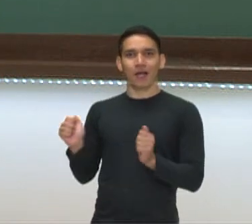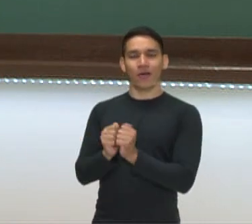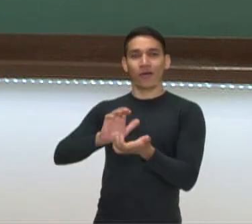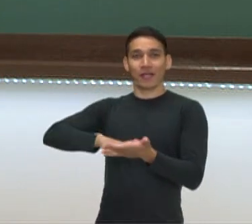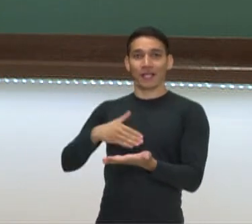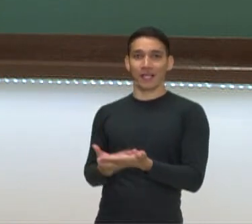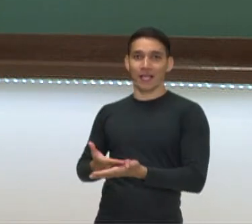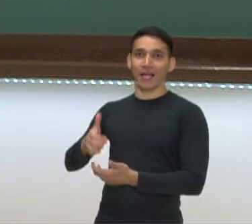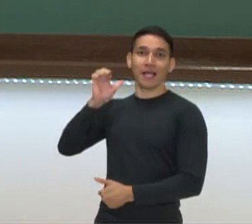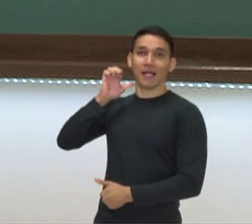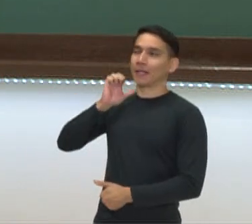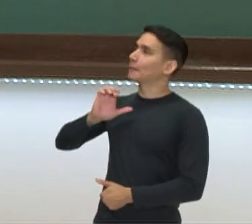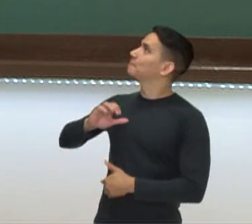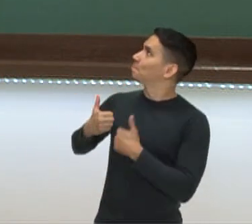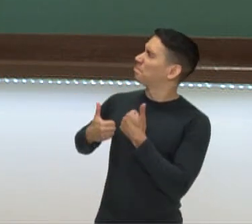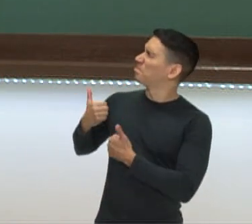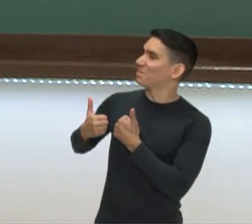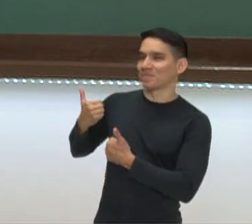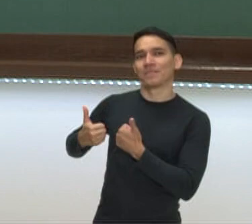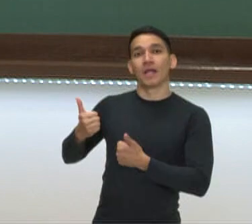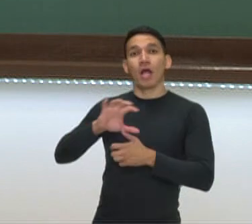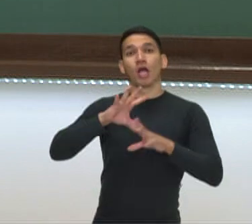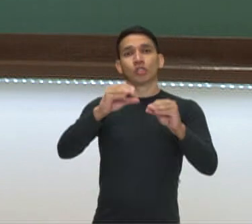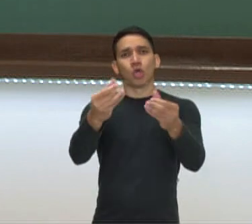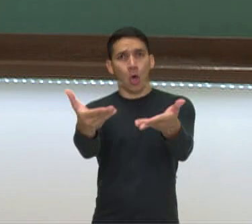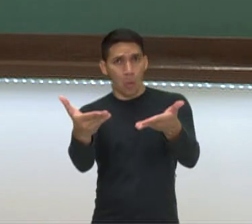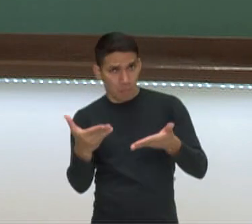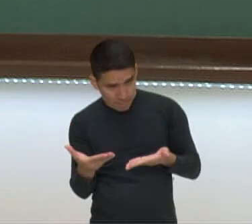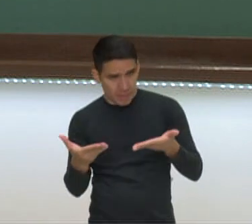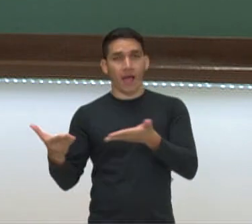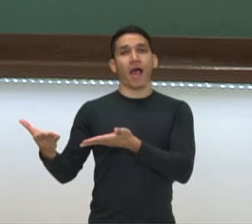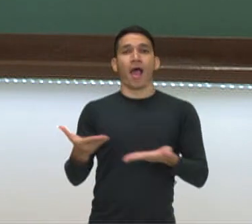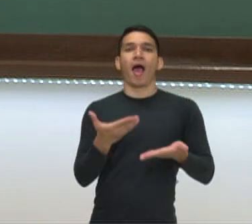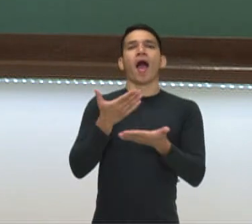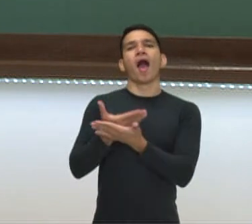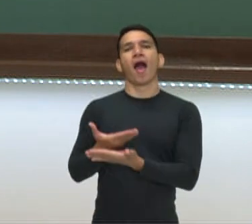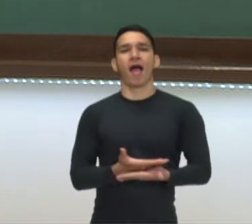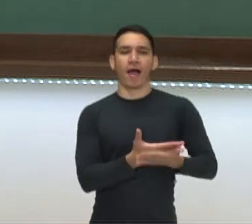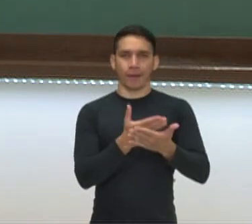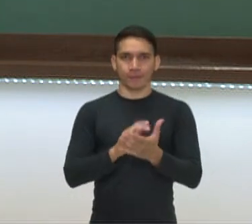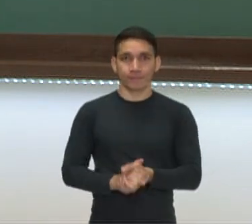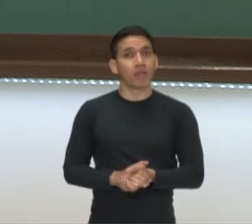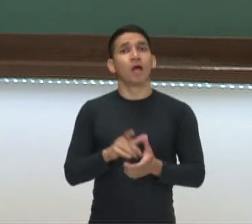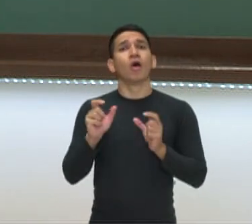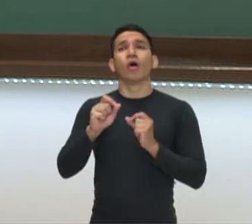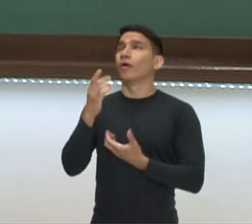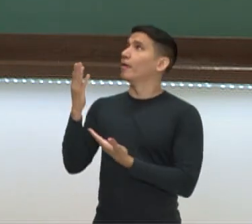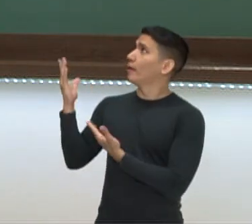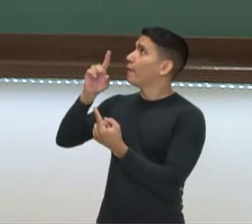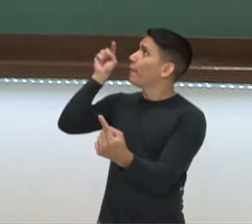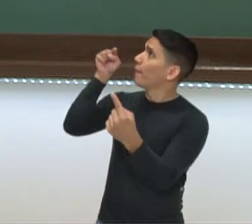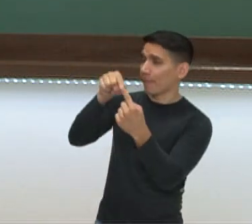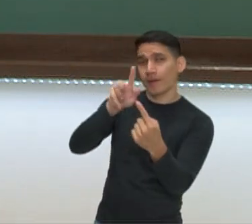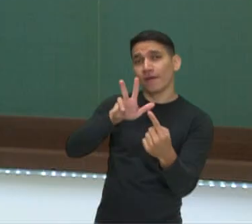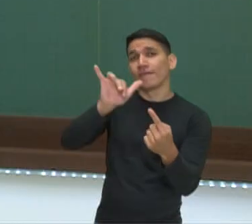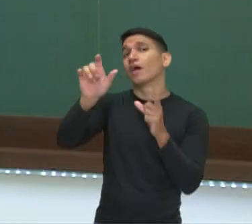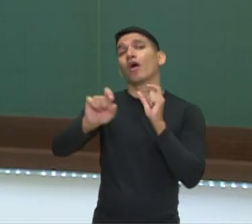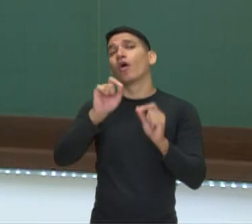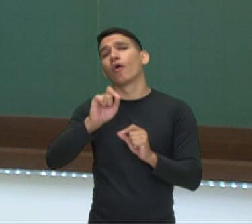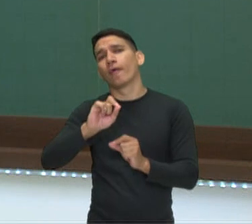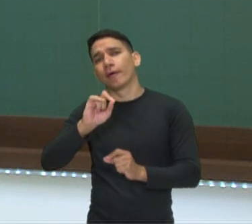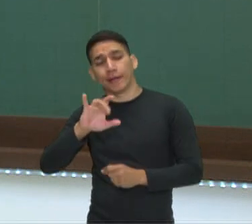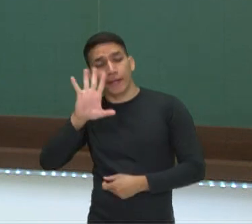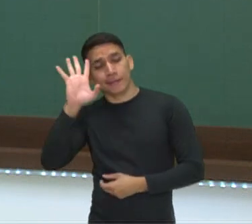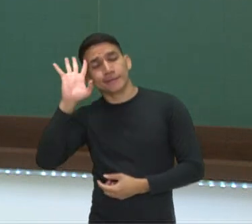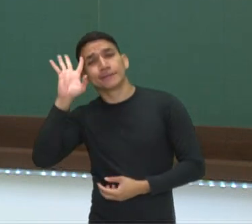nosso intérprete Ezion, sejam bem-vindos a esta aula. E nesta aula nós vamos conhecer algumas